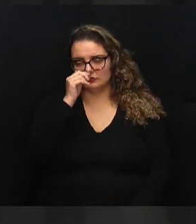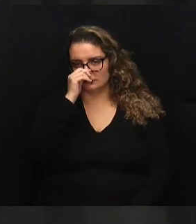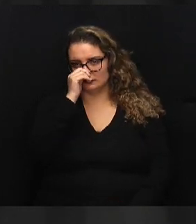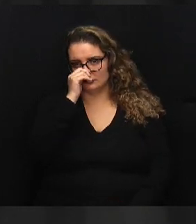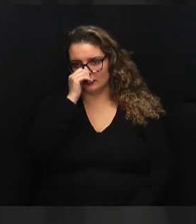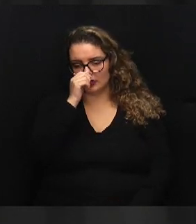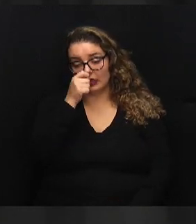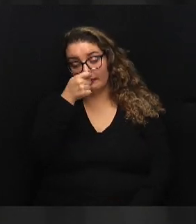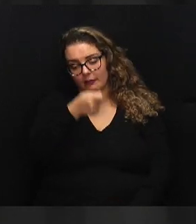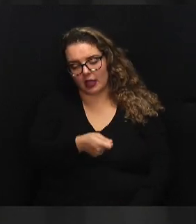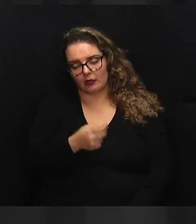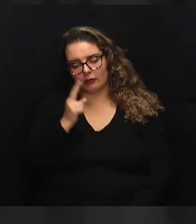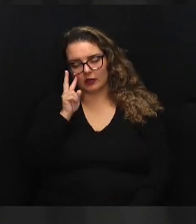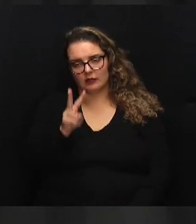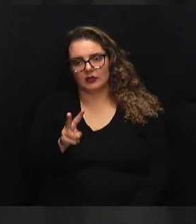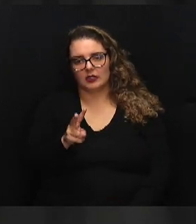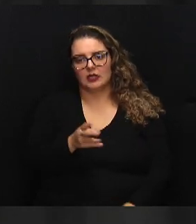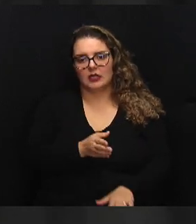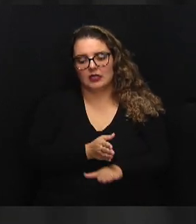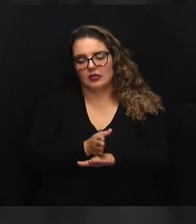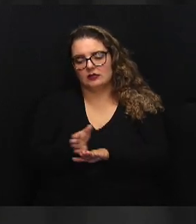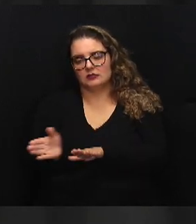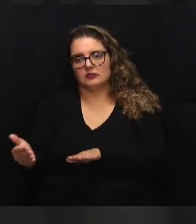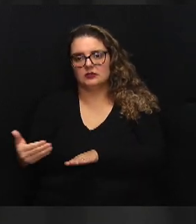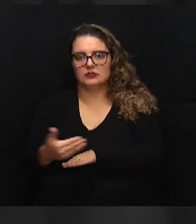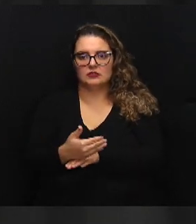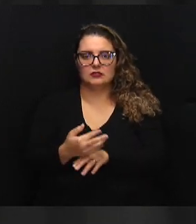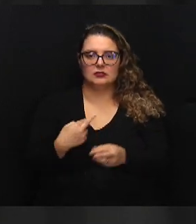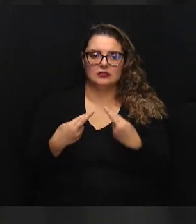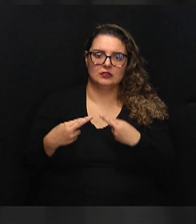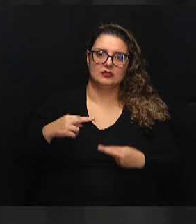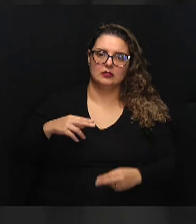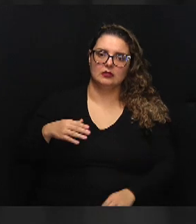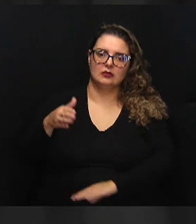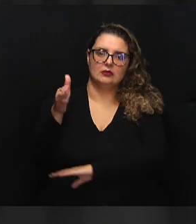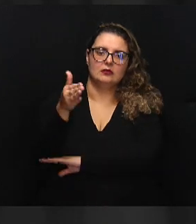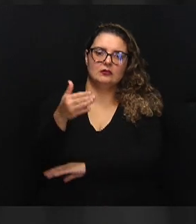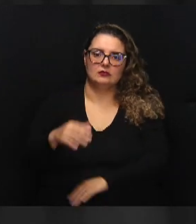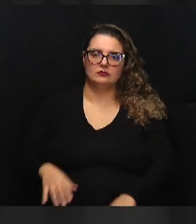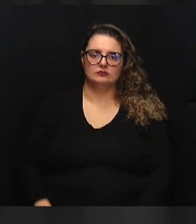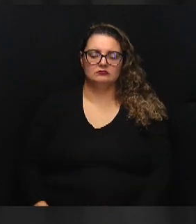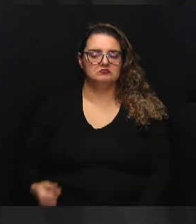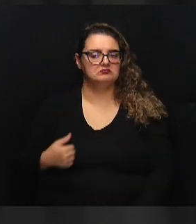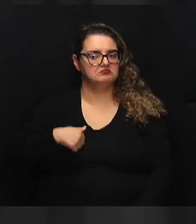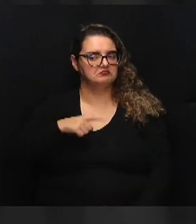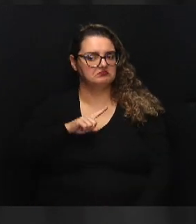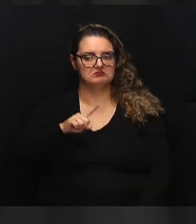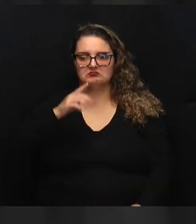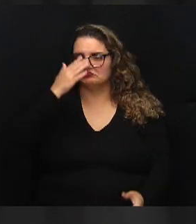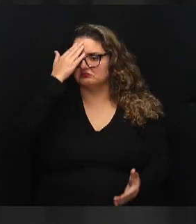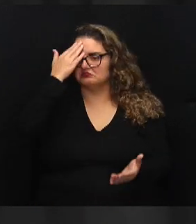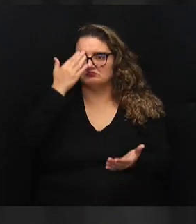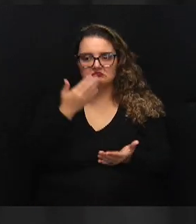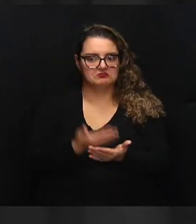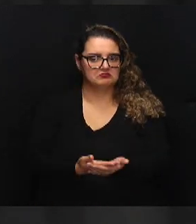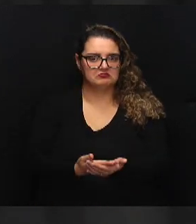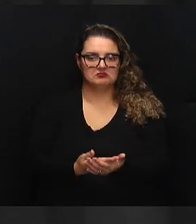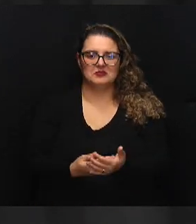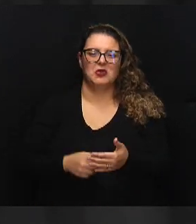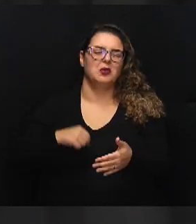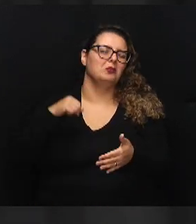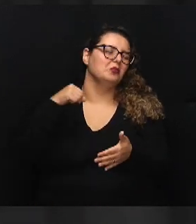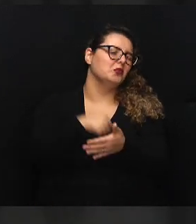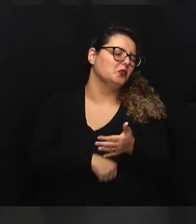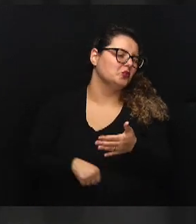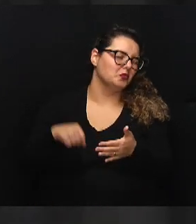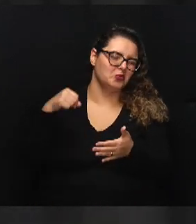essa entrada e saída da Bandeirante para João Boy do Lopo, mas eu não acredito nessa hipótese. Nós brigamos muito